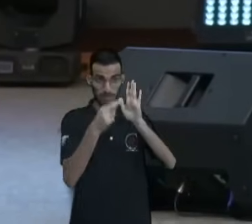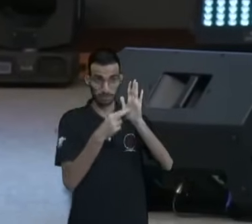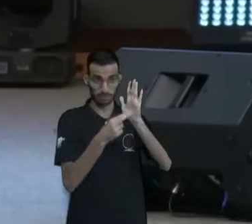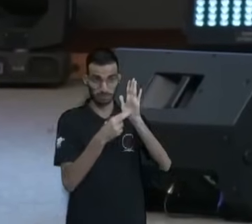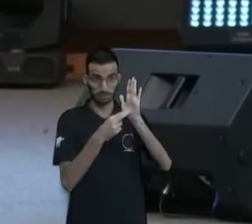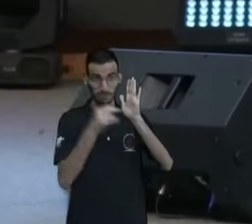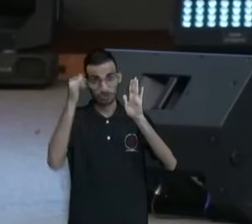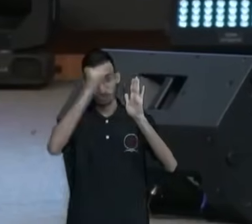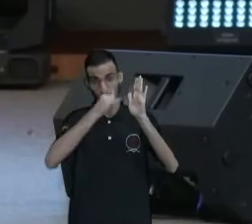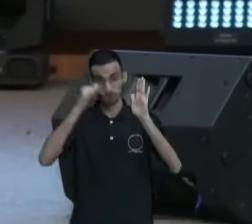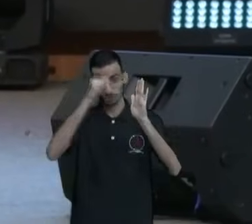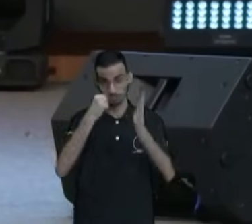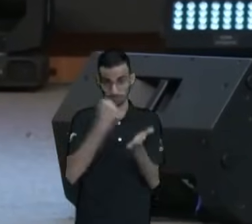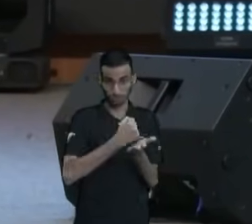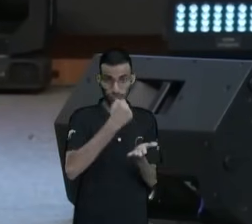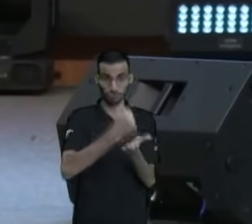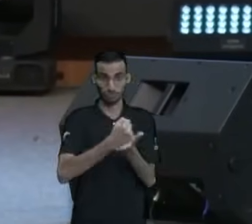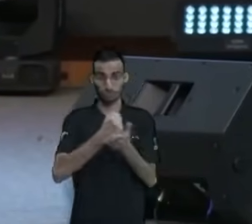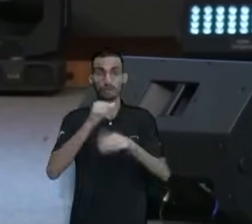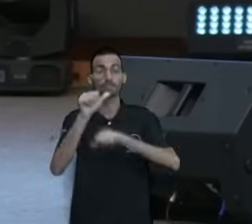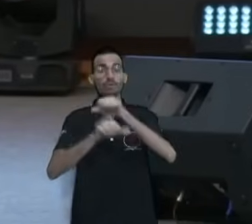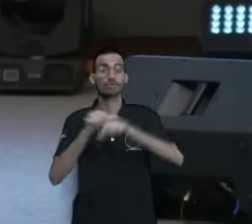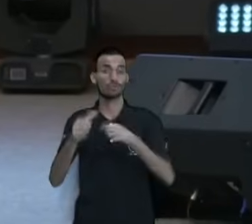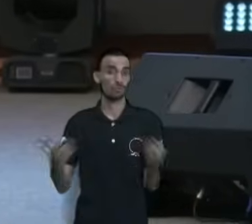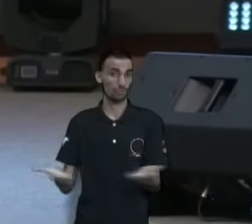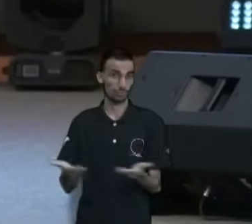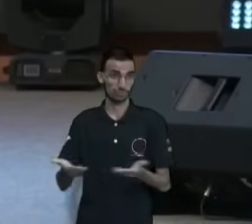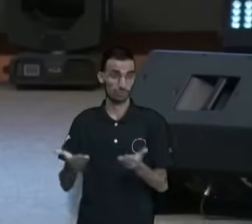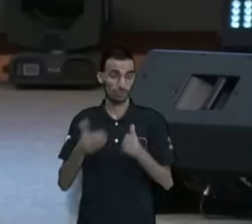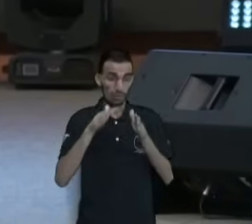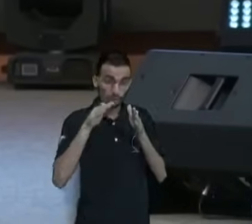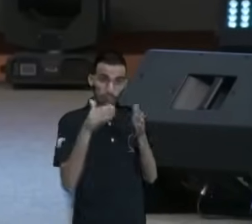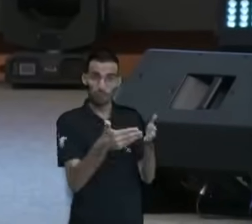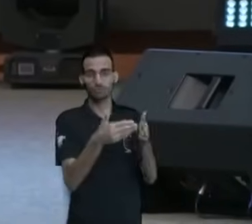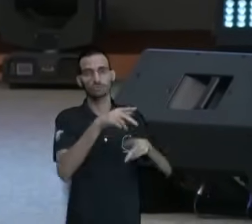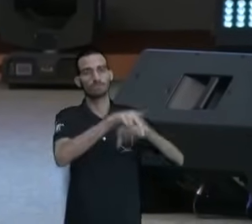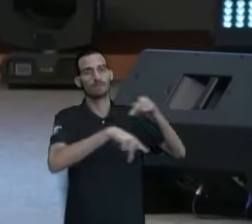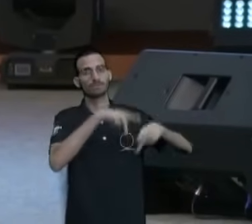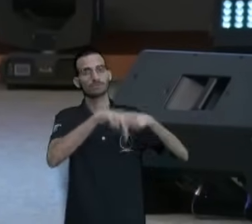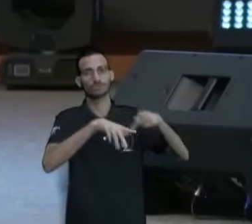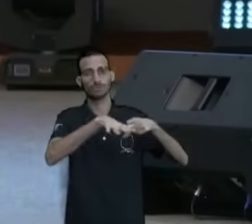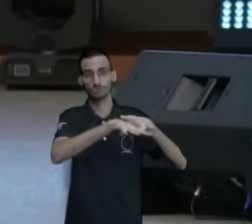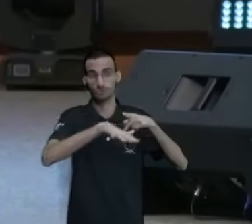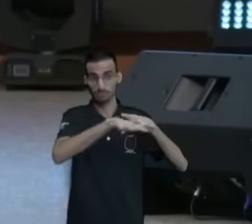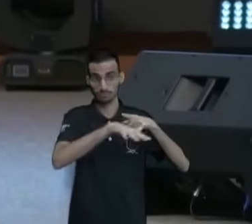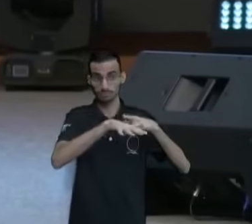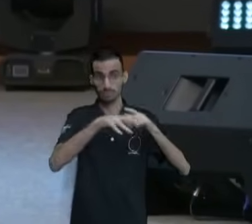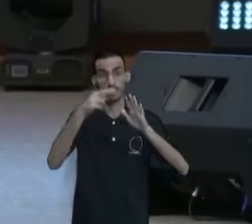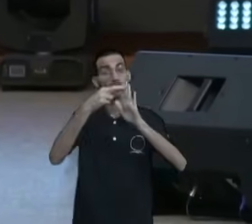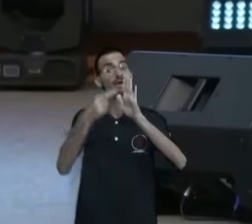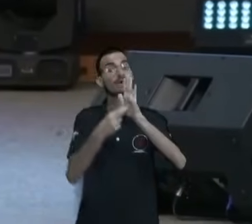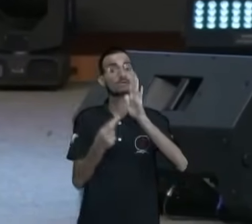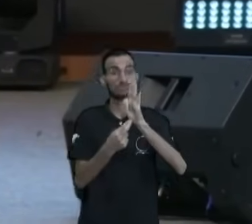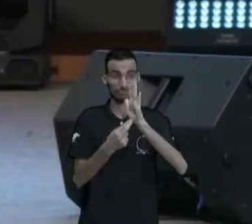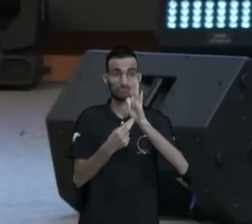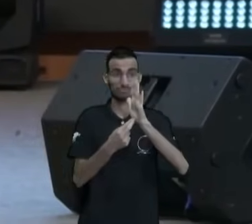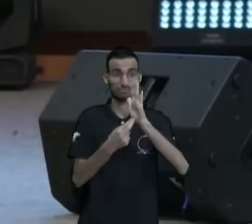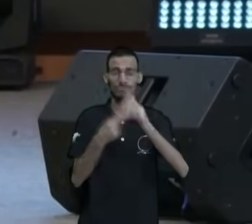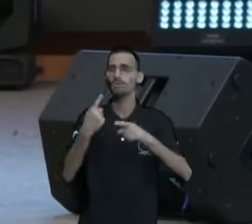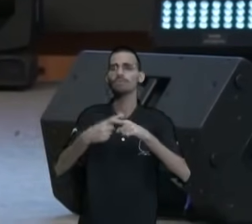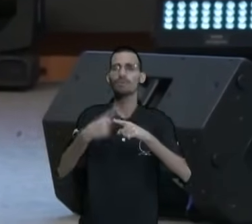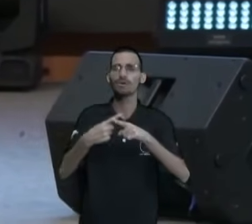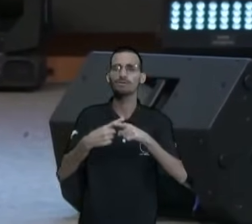foi específica para aquele povo as regras é para que Deus estabeleceu regras na sua palavra é para que o povo possa